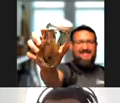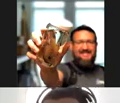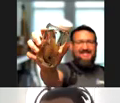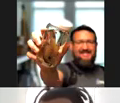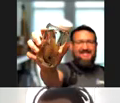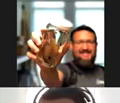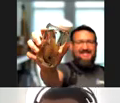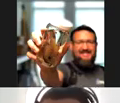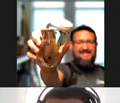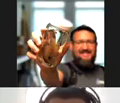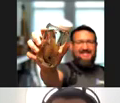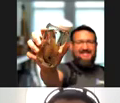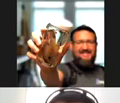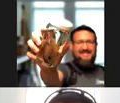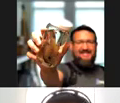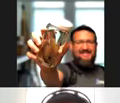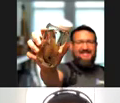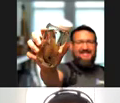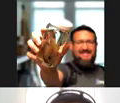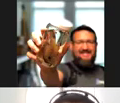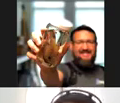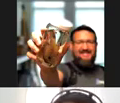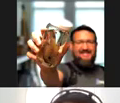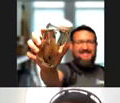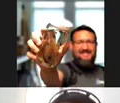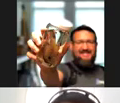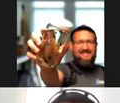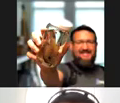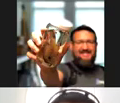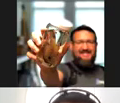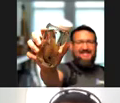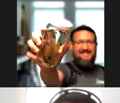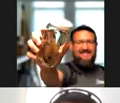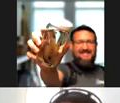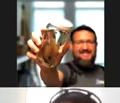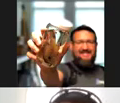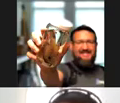na época, né? Eram mais predominantes, tá? Então, a gente vai ver como que esses 3 tipos de modelos eles